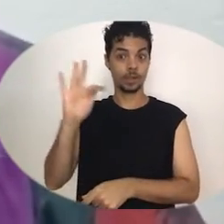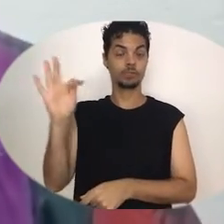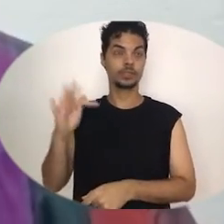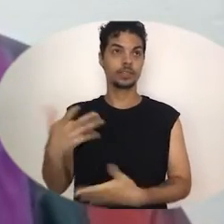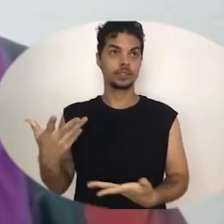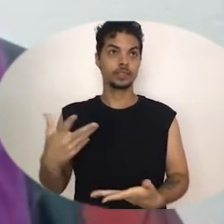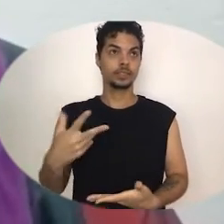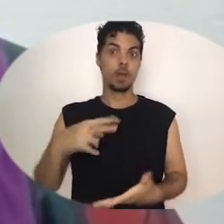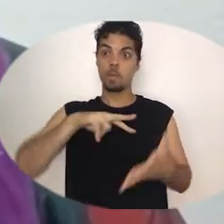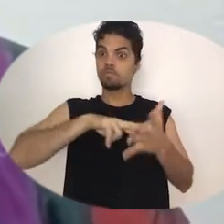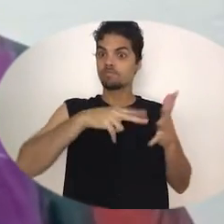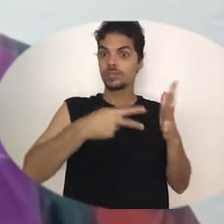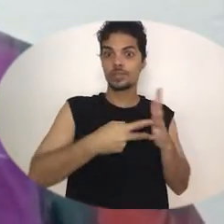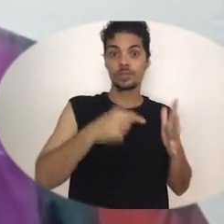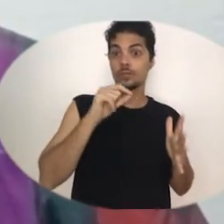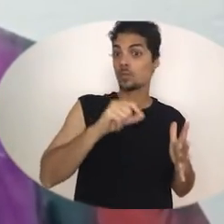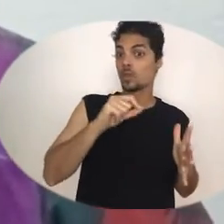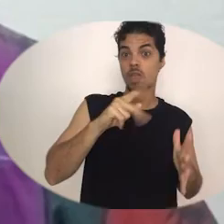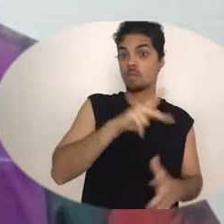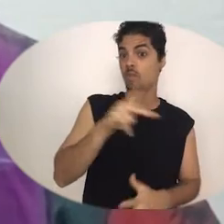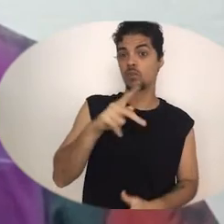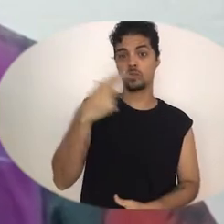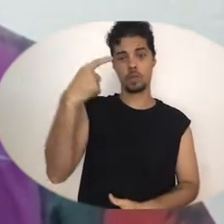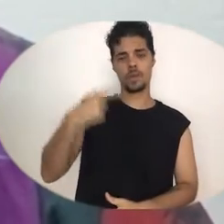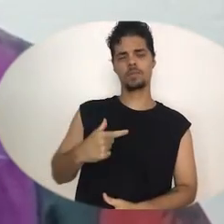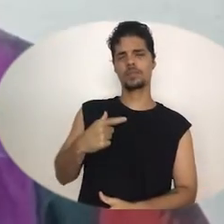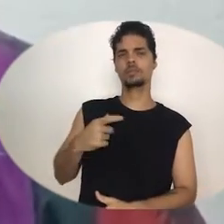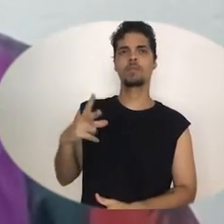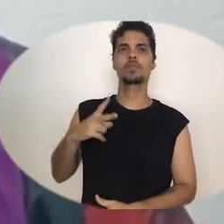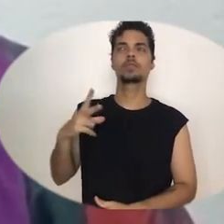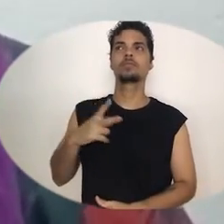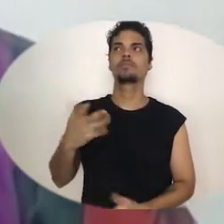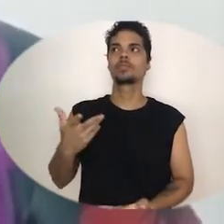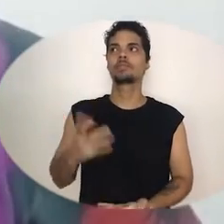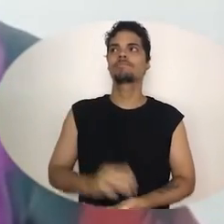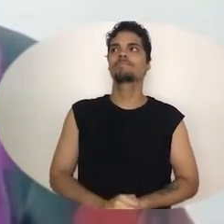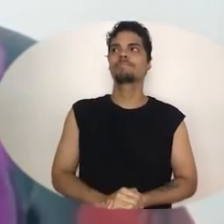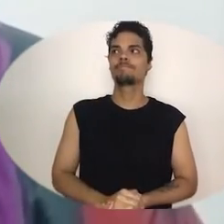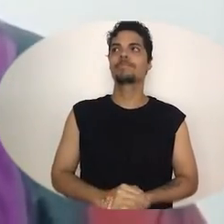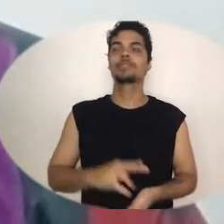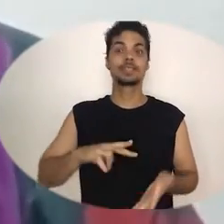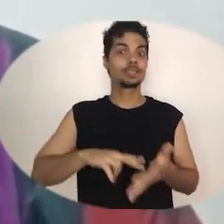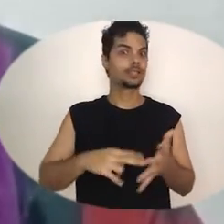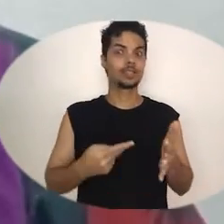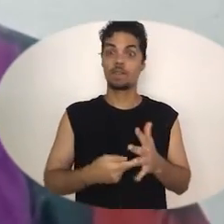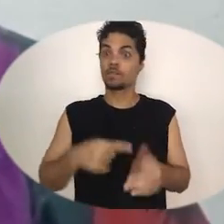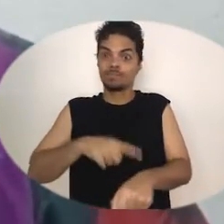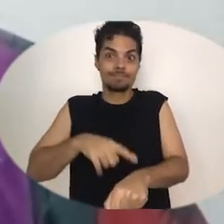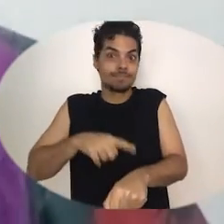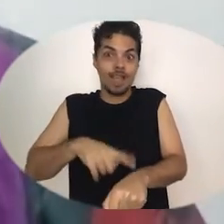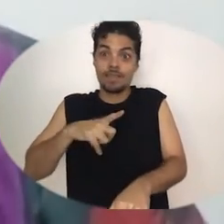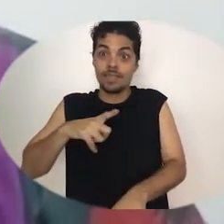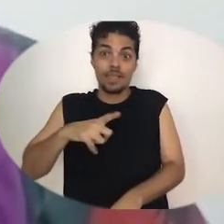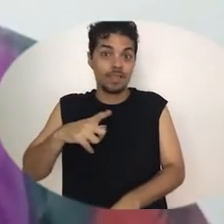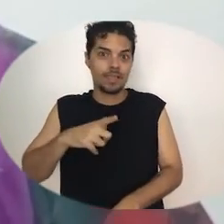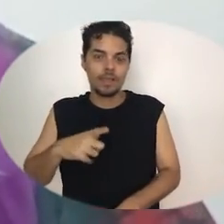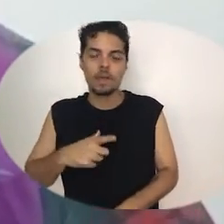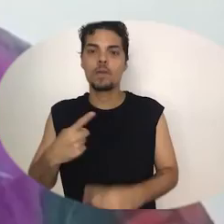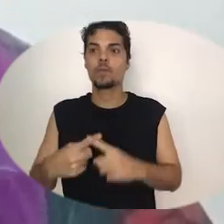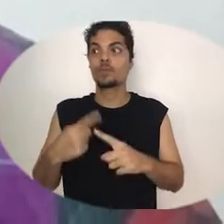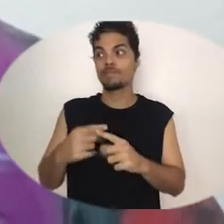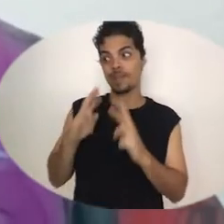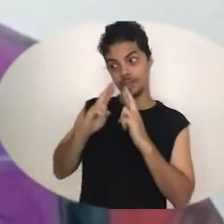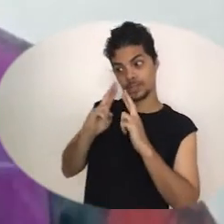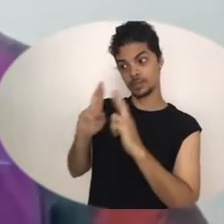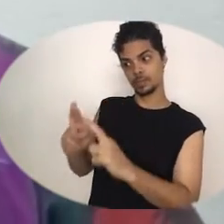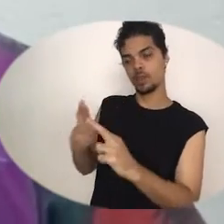Janeiro. E ser professora, para mim, é ter dificuldade de ter tempo para responder com calma o